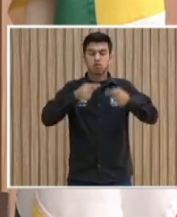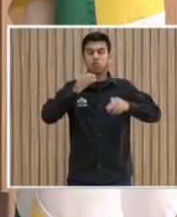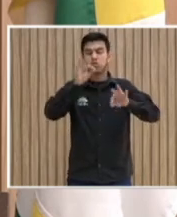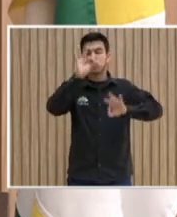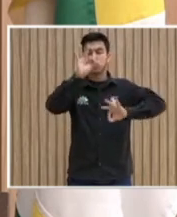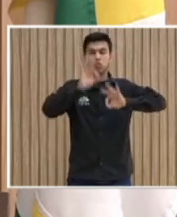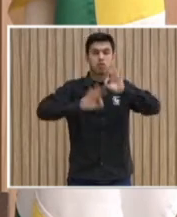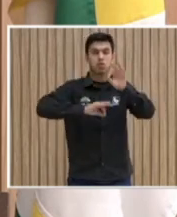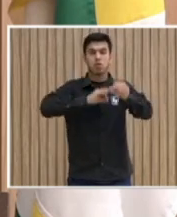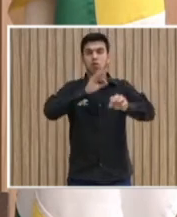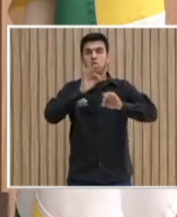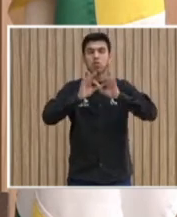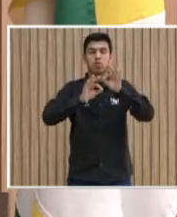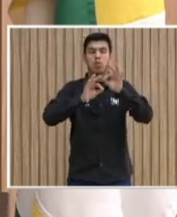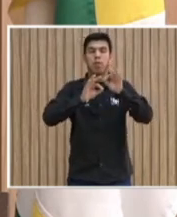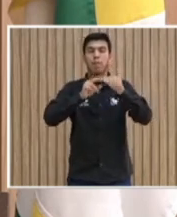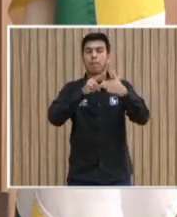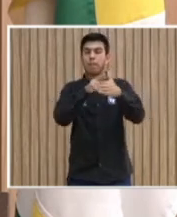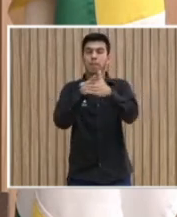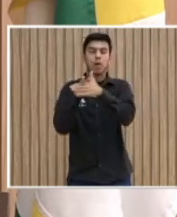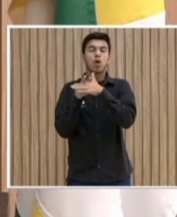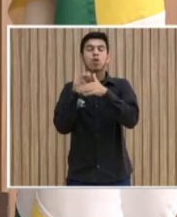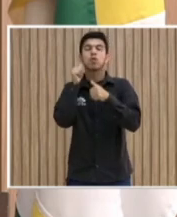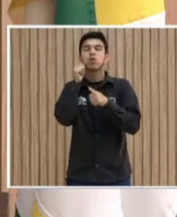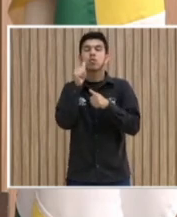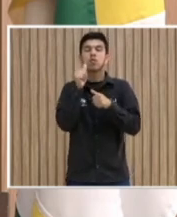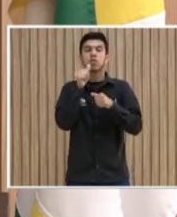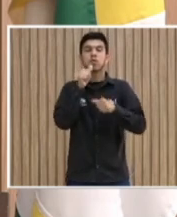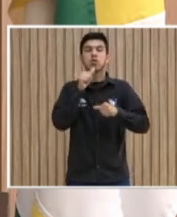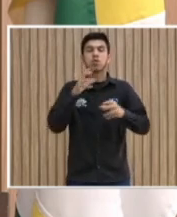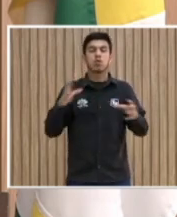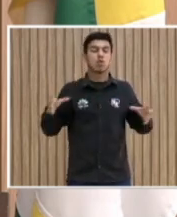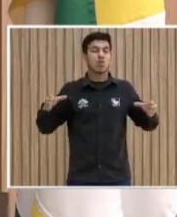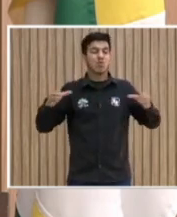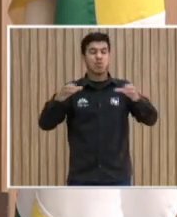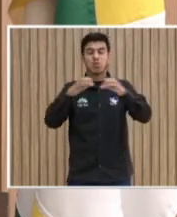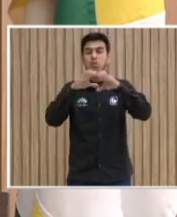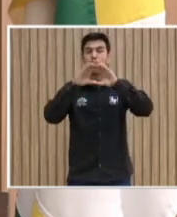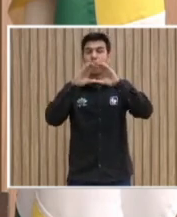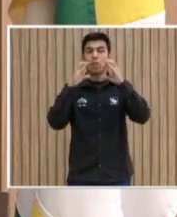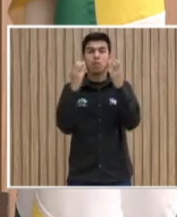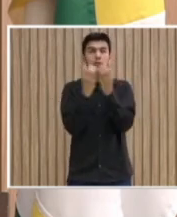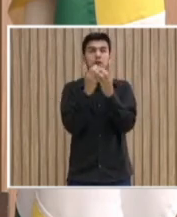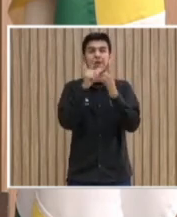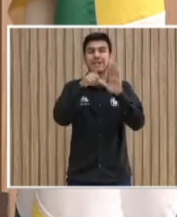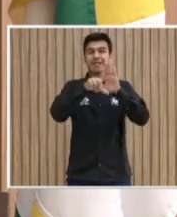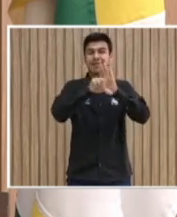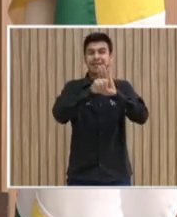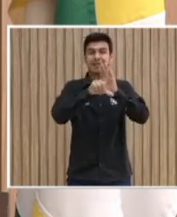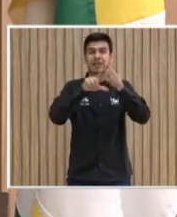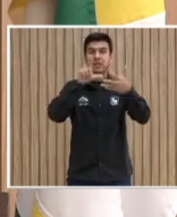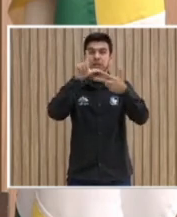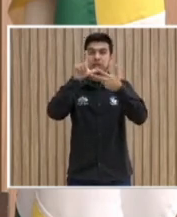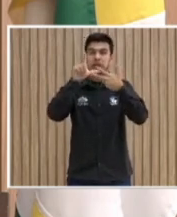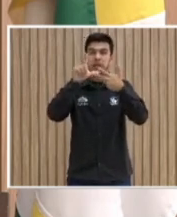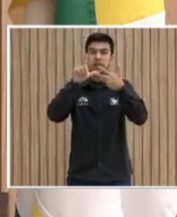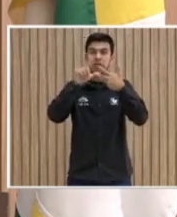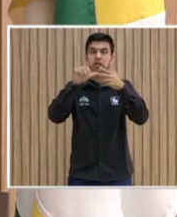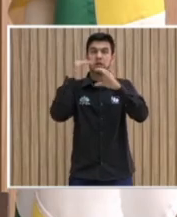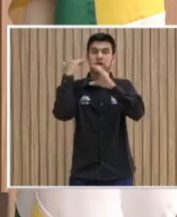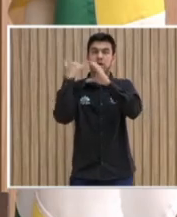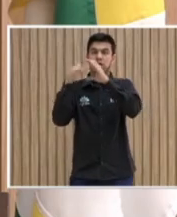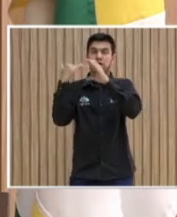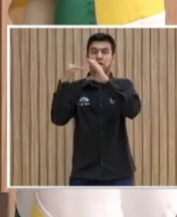procuradoria especial da mulher da Assembleia Legislativa para o qual foram encaminhados